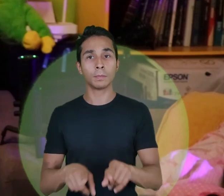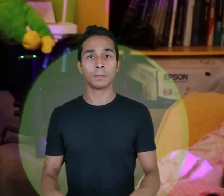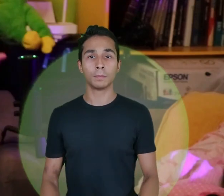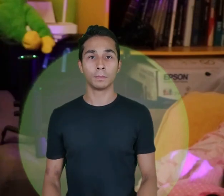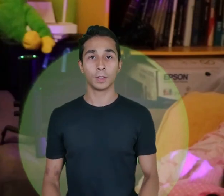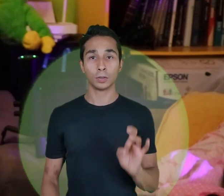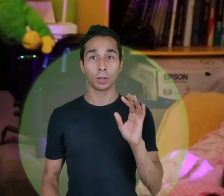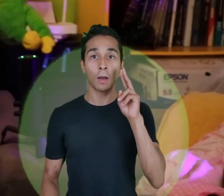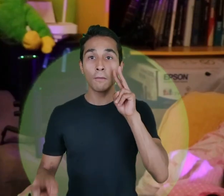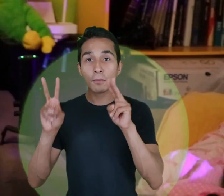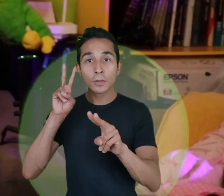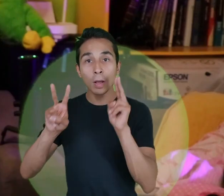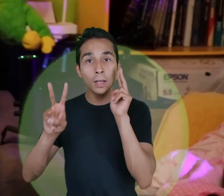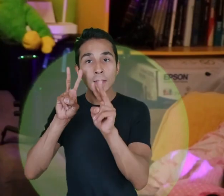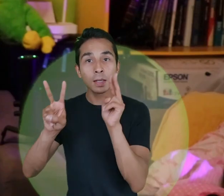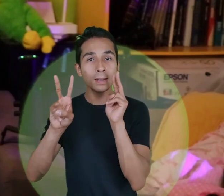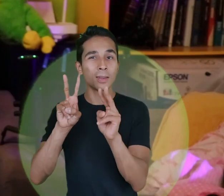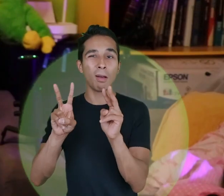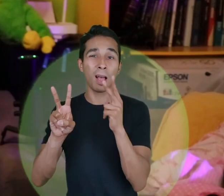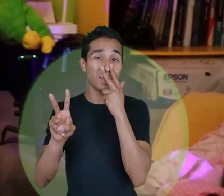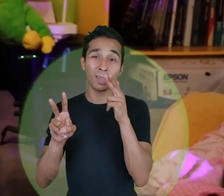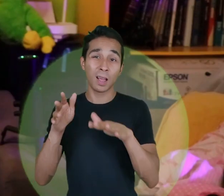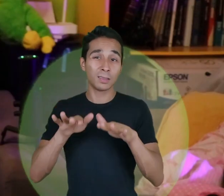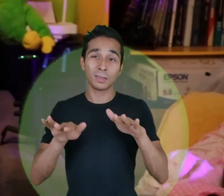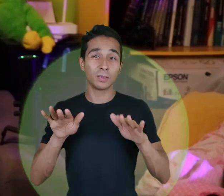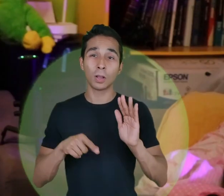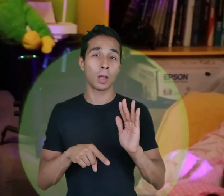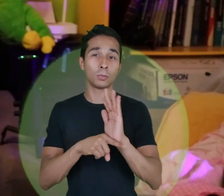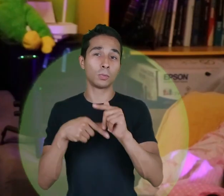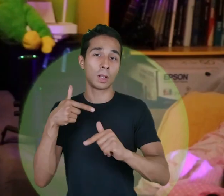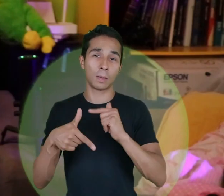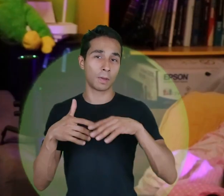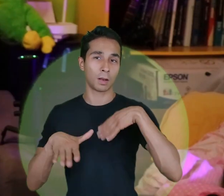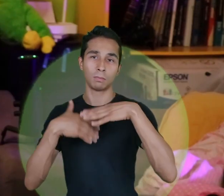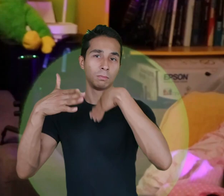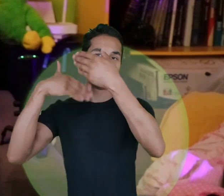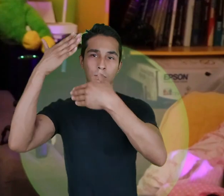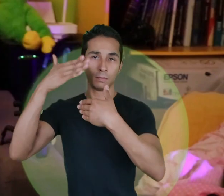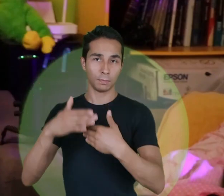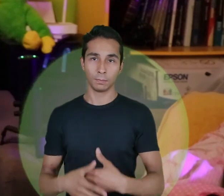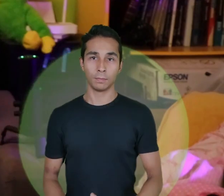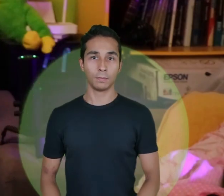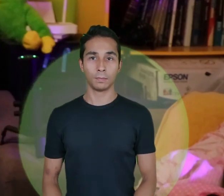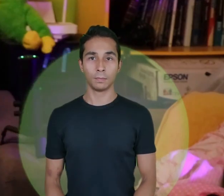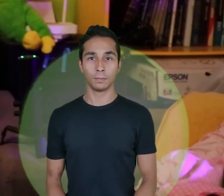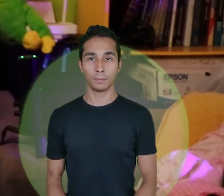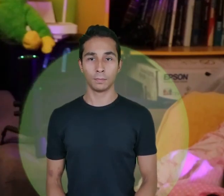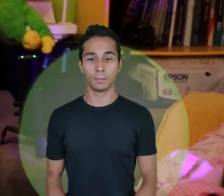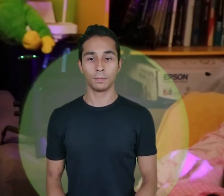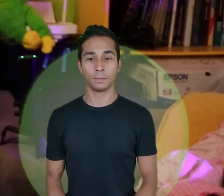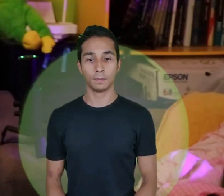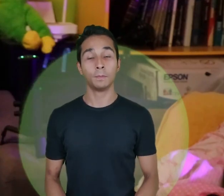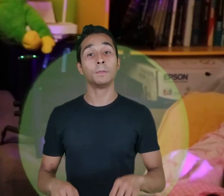mas quantas dessas visualizações estão ajudando diretamente no crescimento e no desenvolvimento do seu trabalho. E aí, eu acho que uma das coisas também que